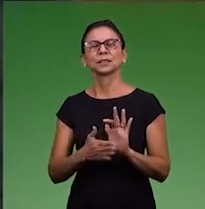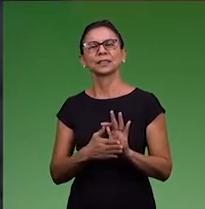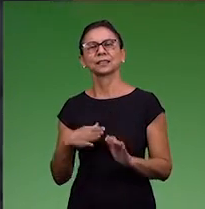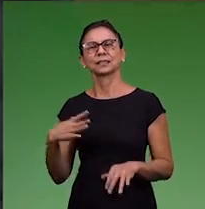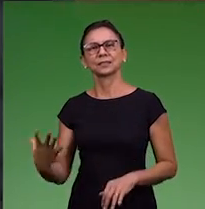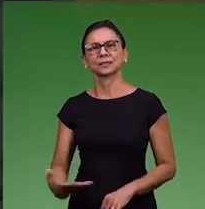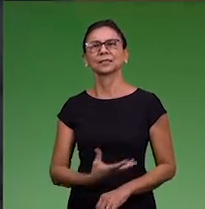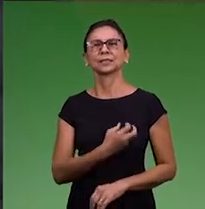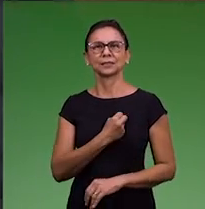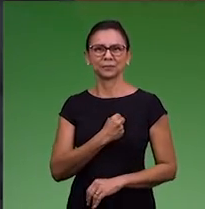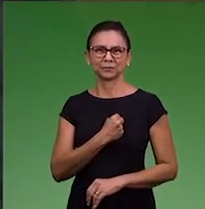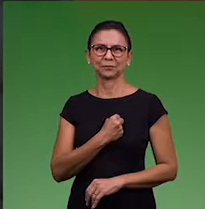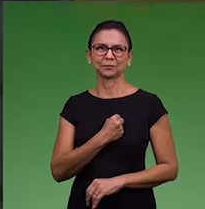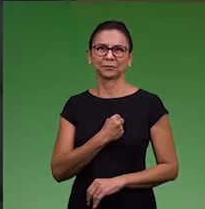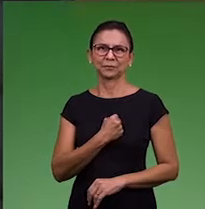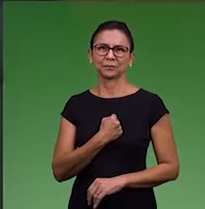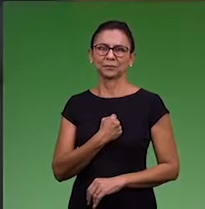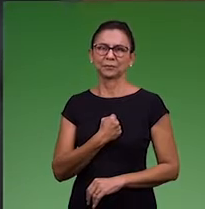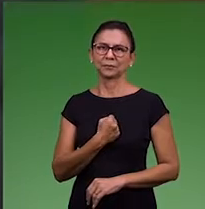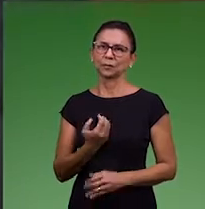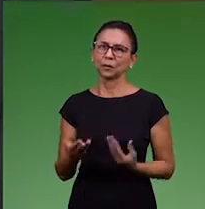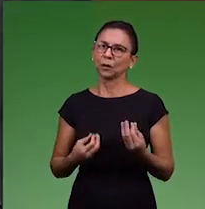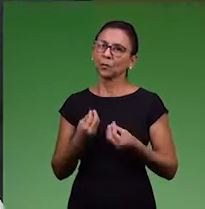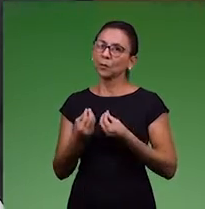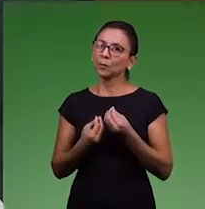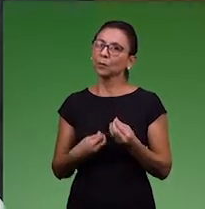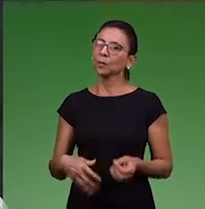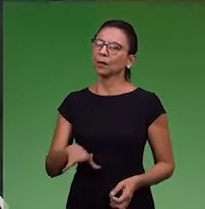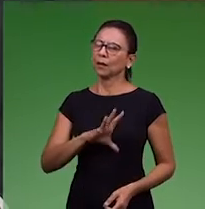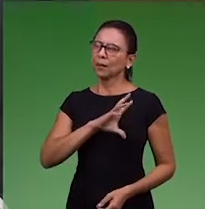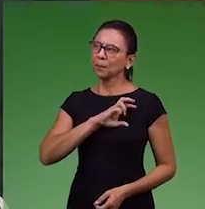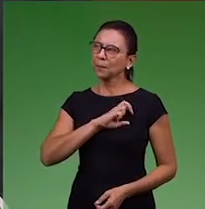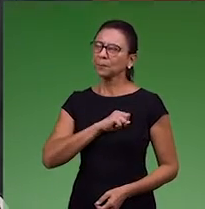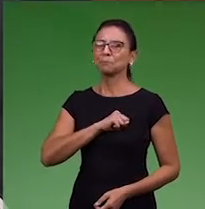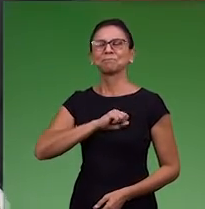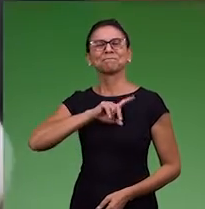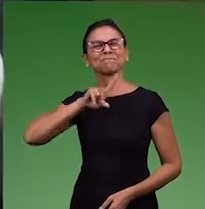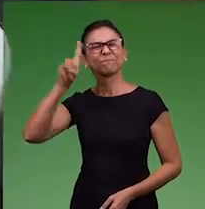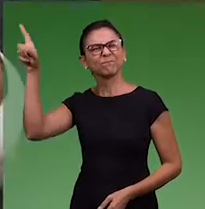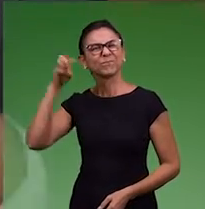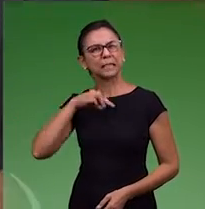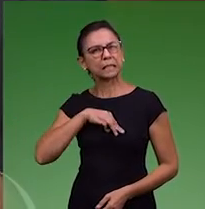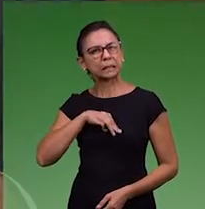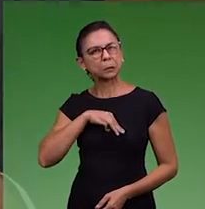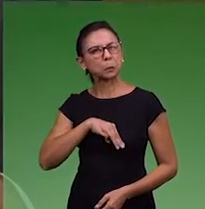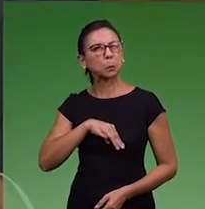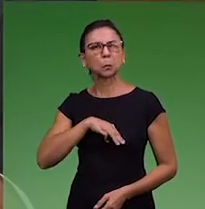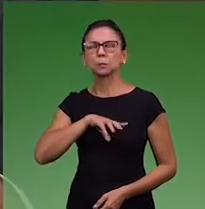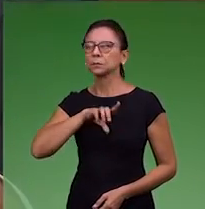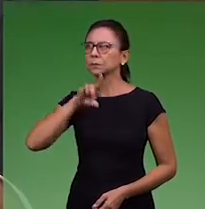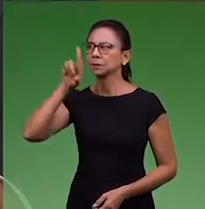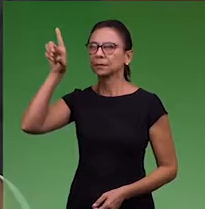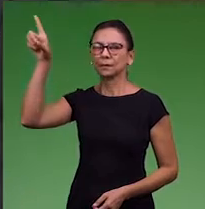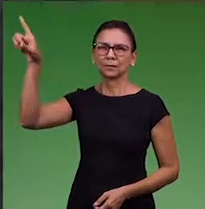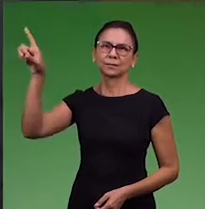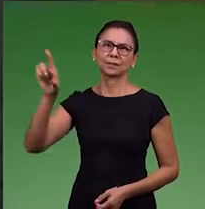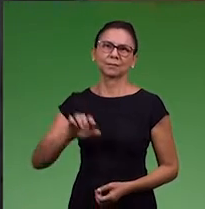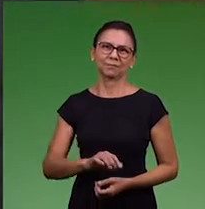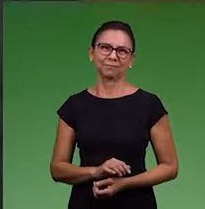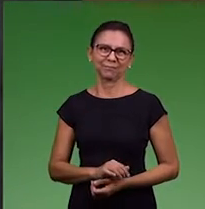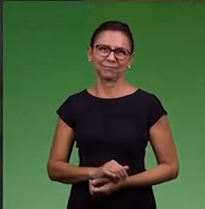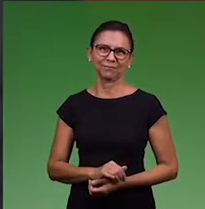do projeto de salvação. Pelo imenso amor do Senhor. Pelo grande amor de Deus, pela misericórdia de Deus.